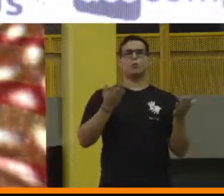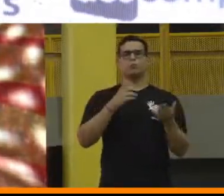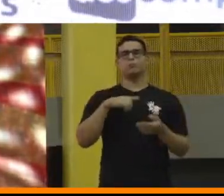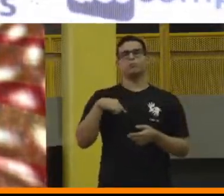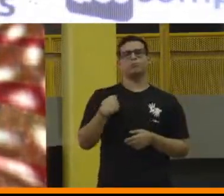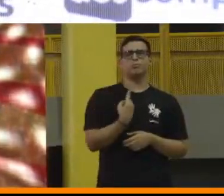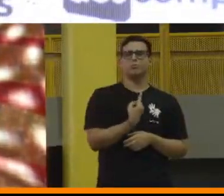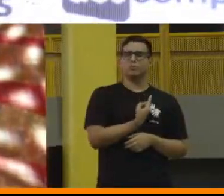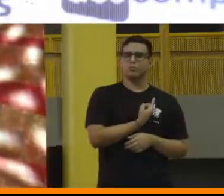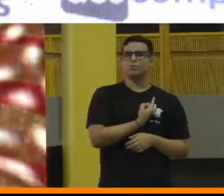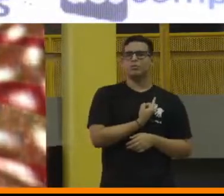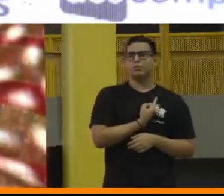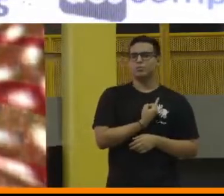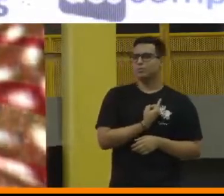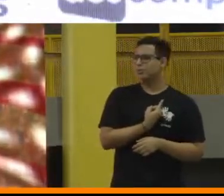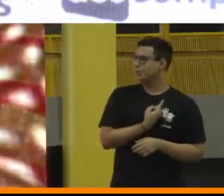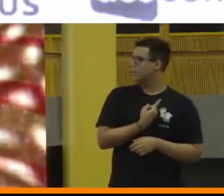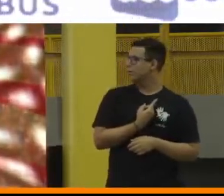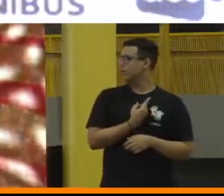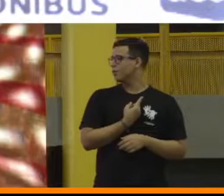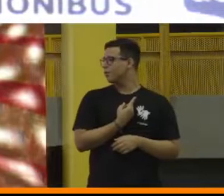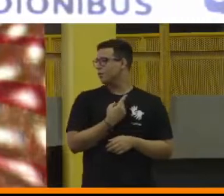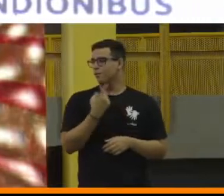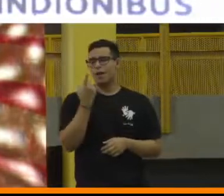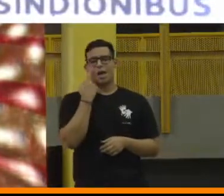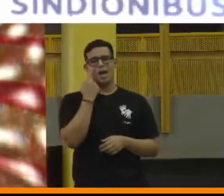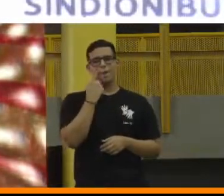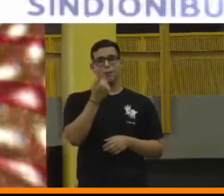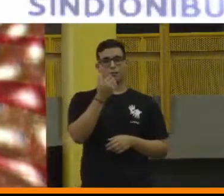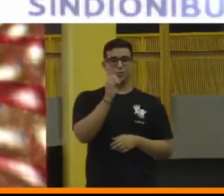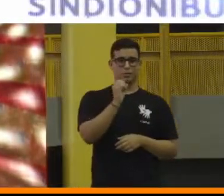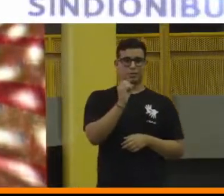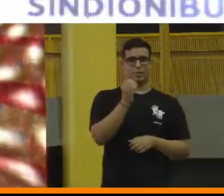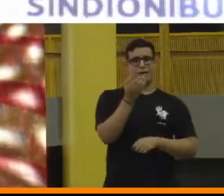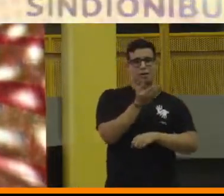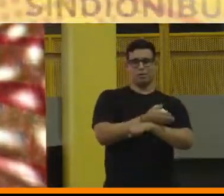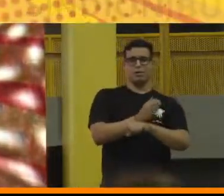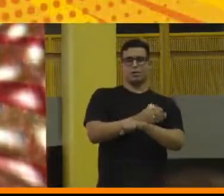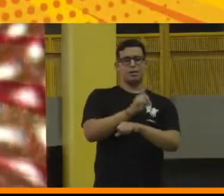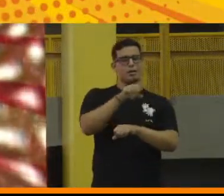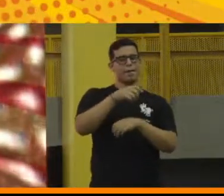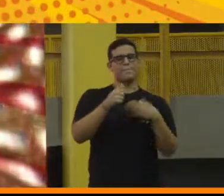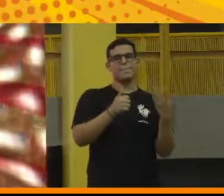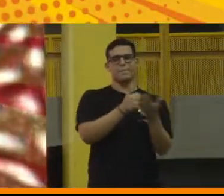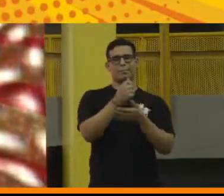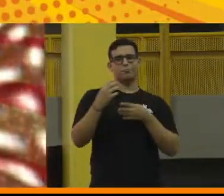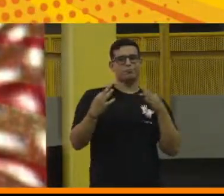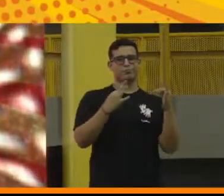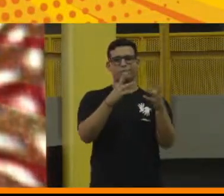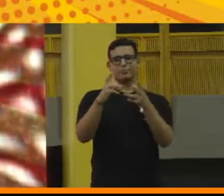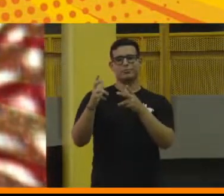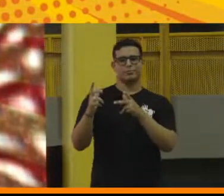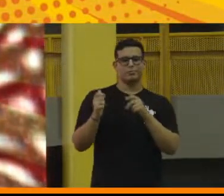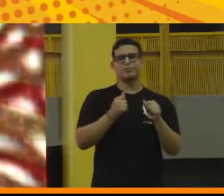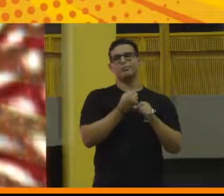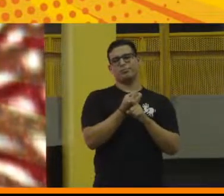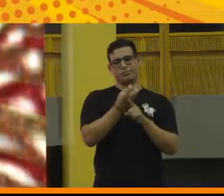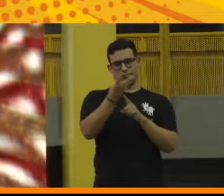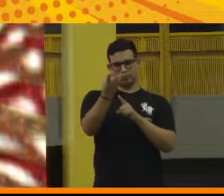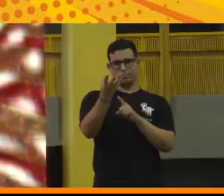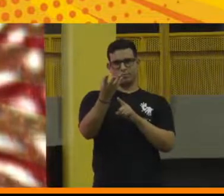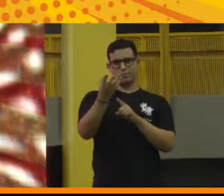vai misturar dois assuntos que são a base de toda a física: as leis de Newton